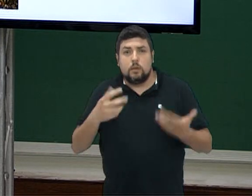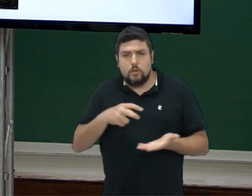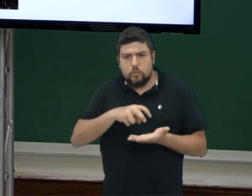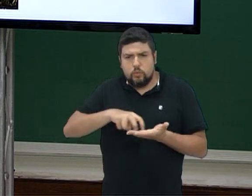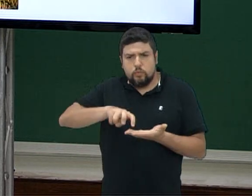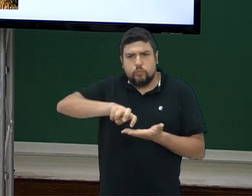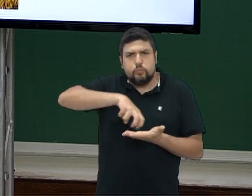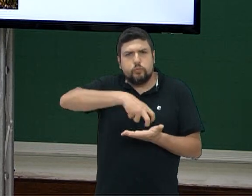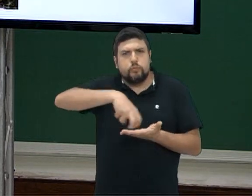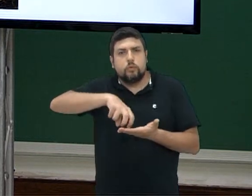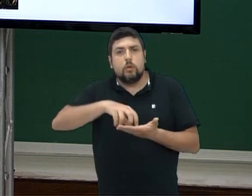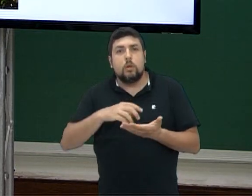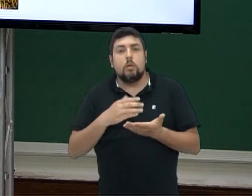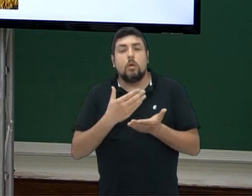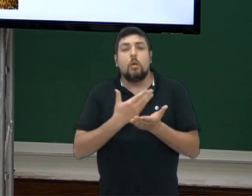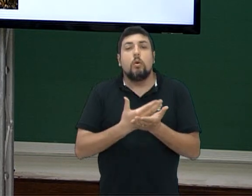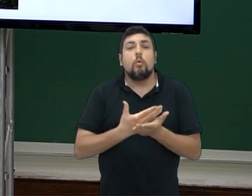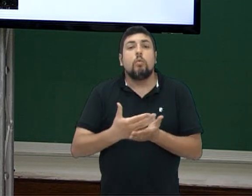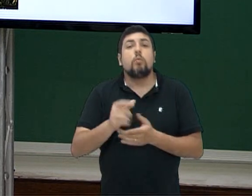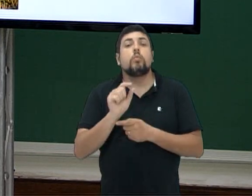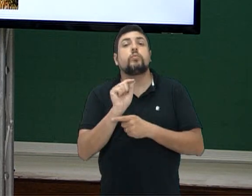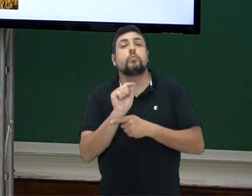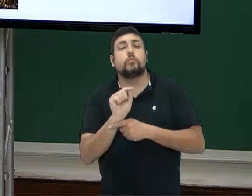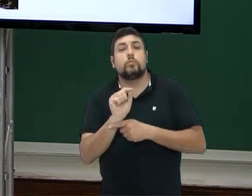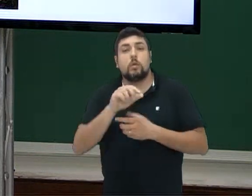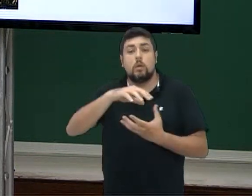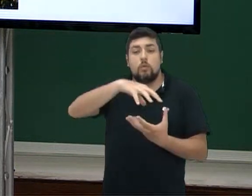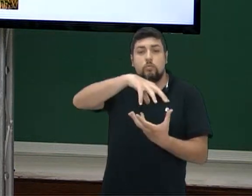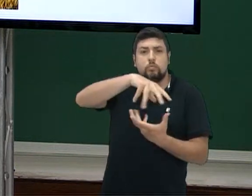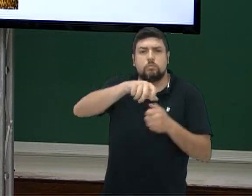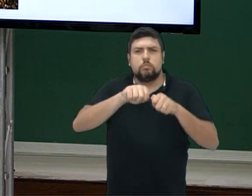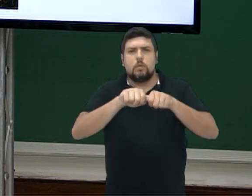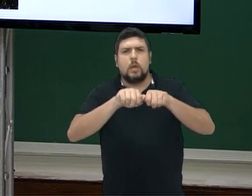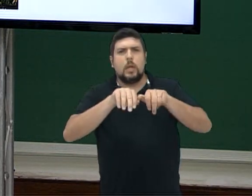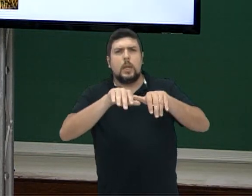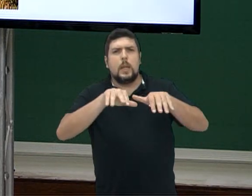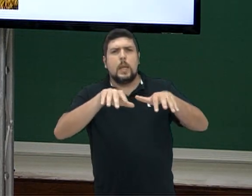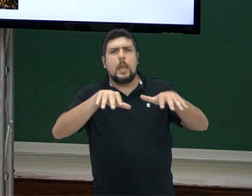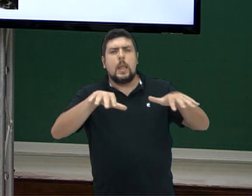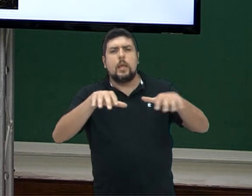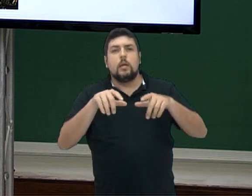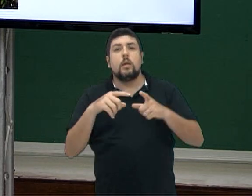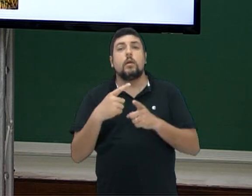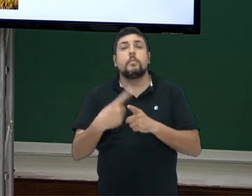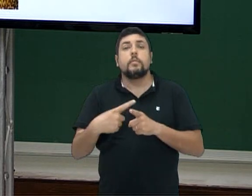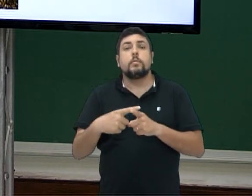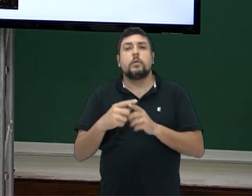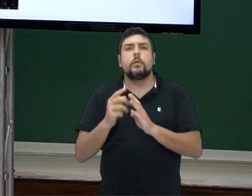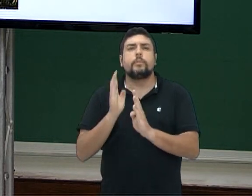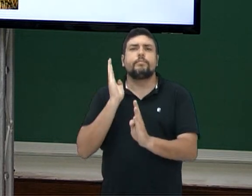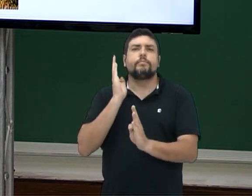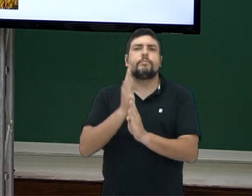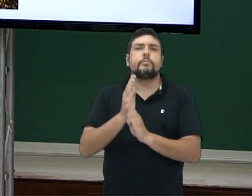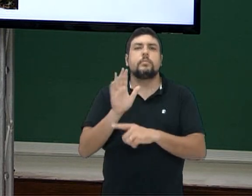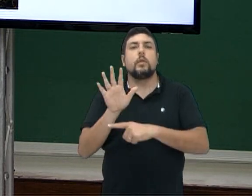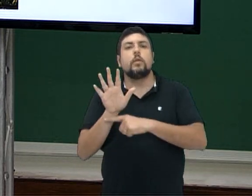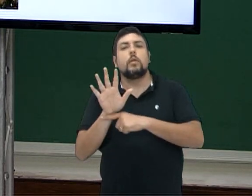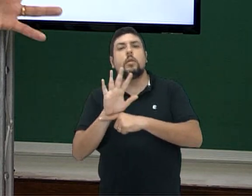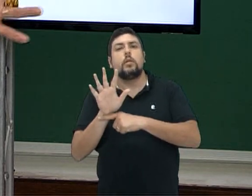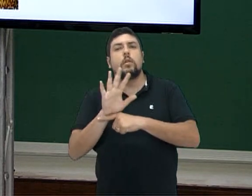ser conhecido em várias outras regiões do mundo, afinal, o cinema ele acaba atingindo partes do mundo,